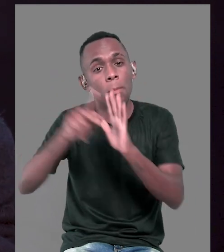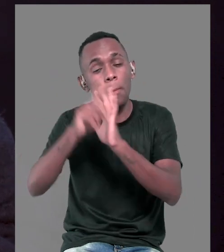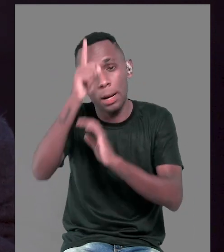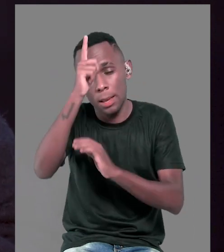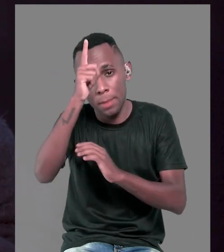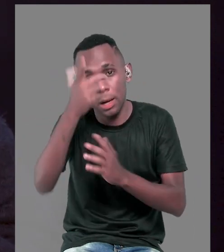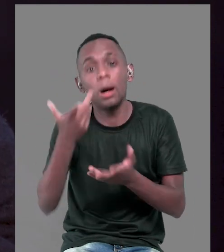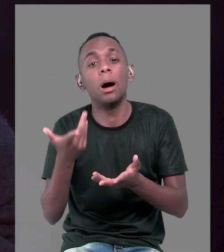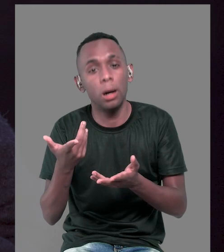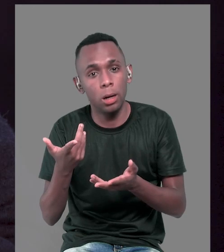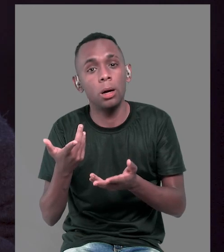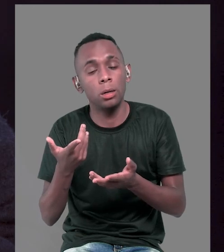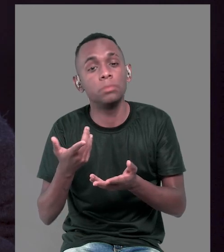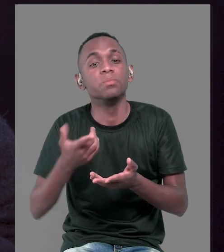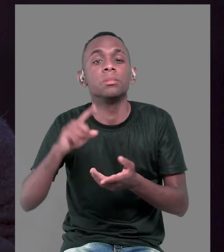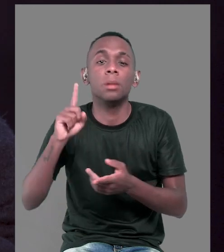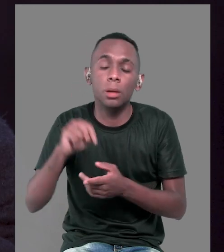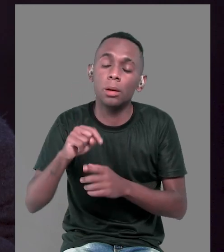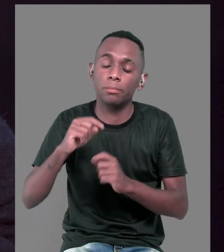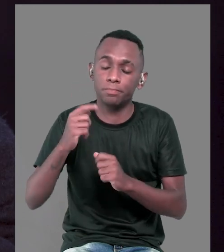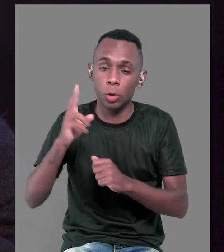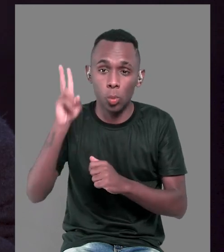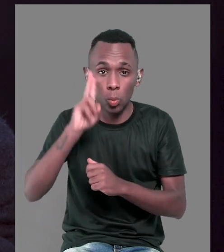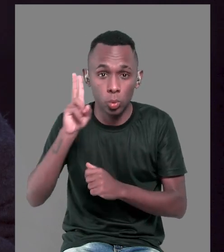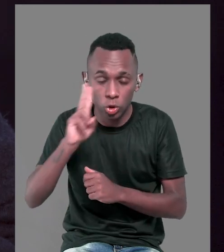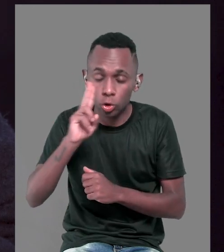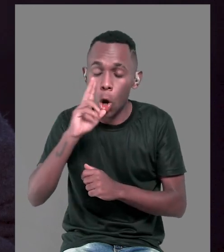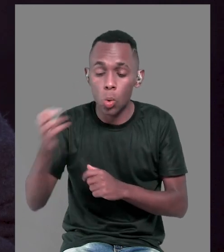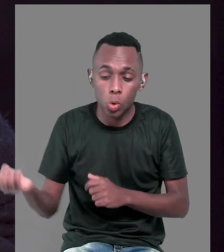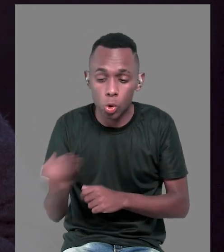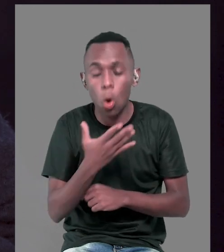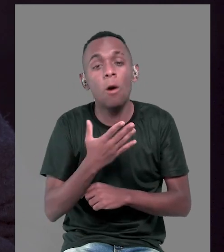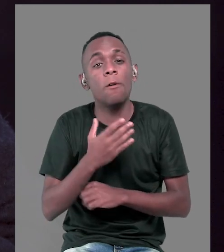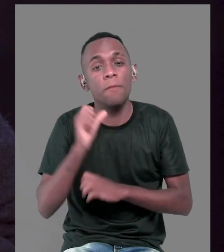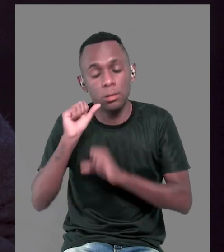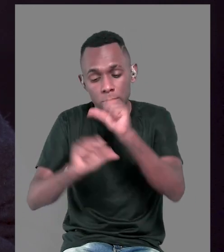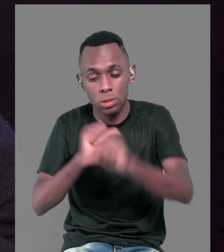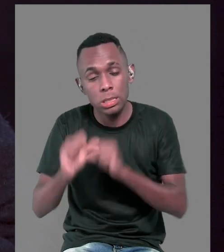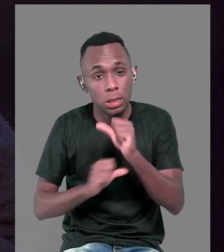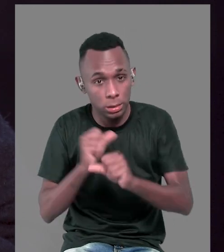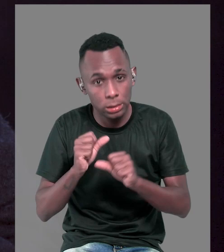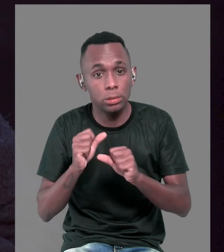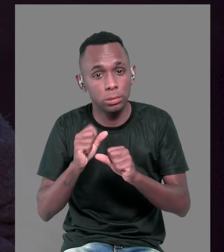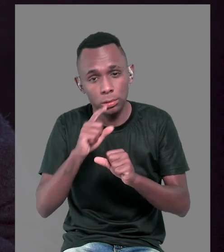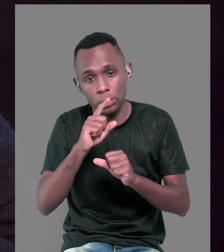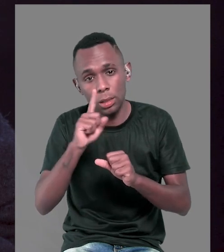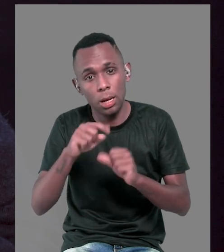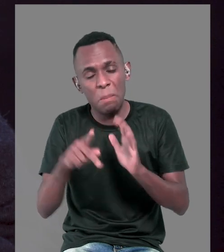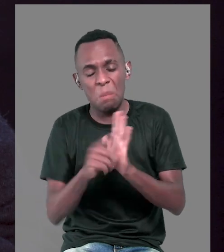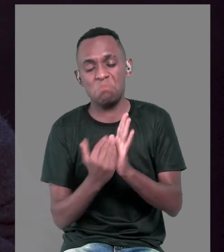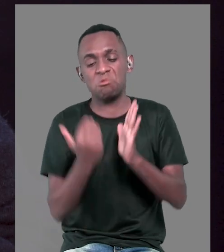um novo renascimento com o povo alemão, a superioridade do povo alemão,